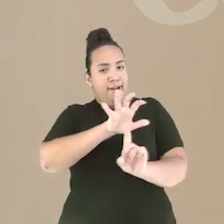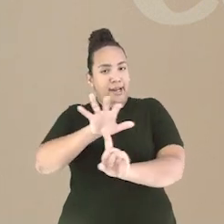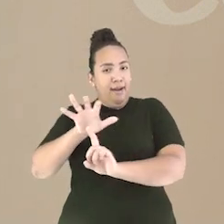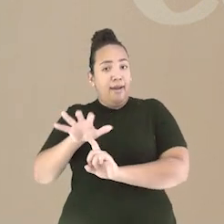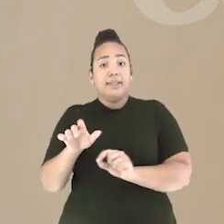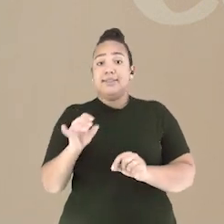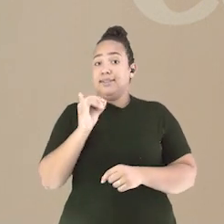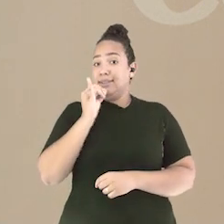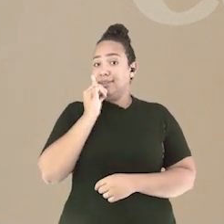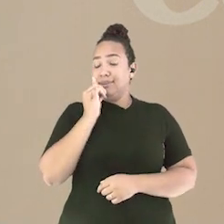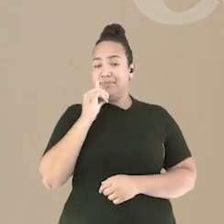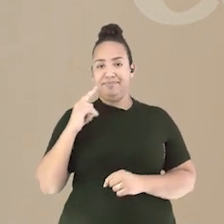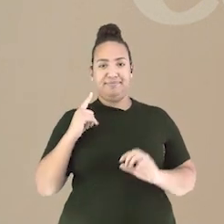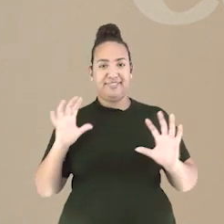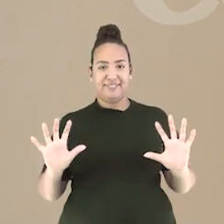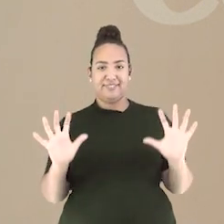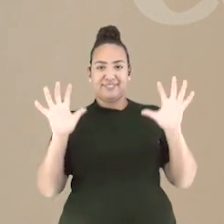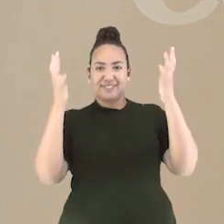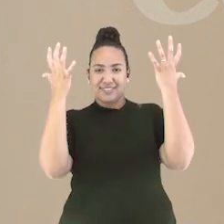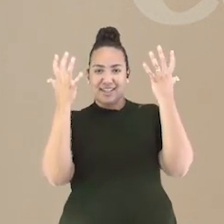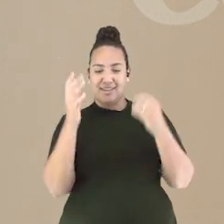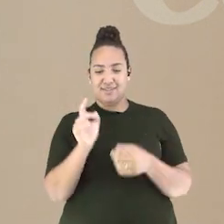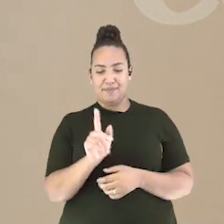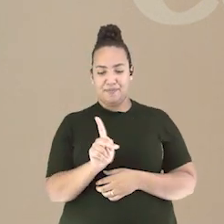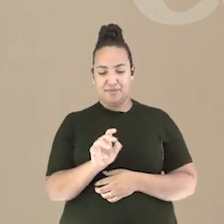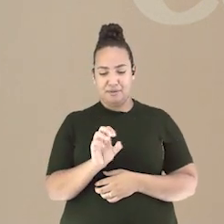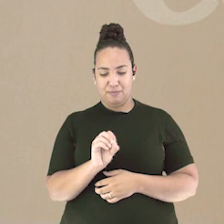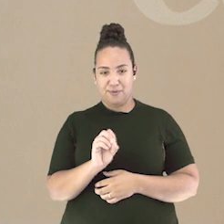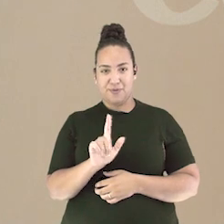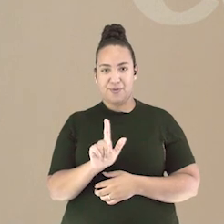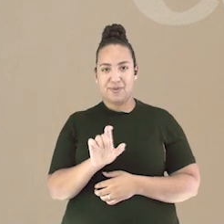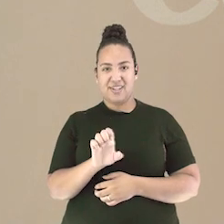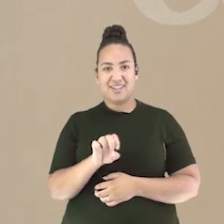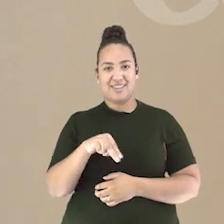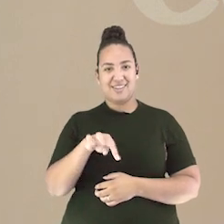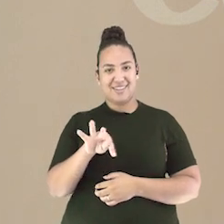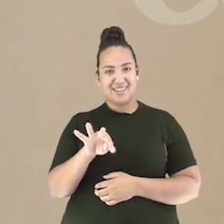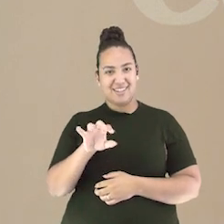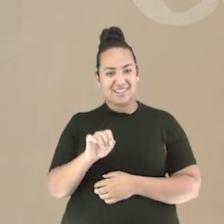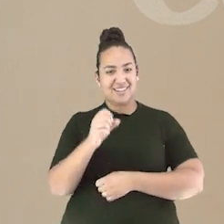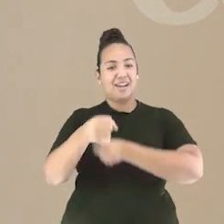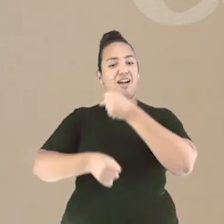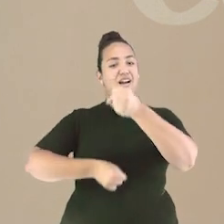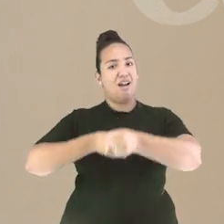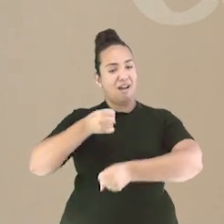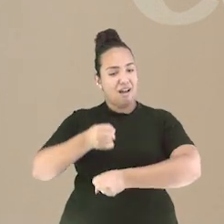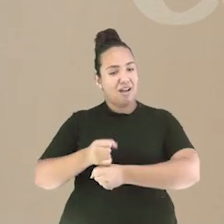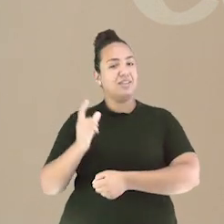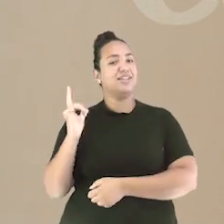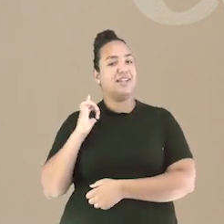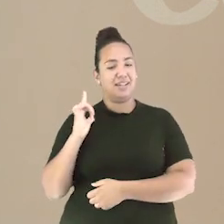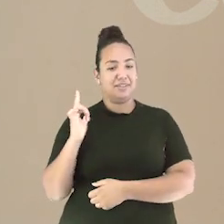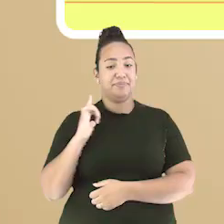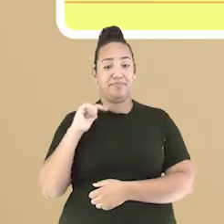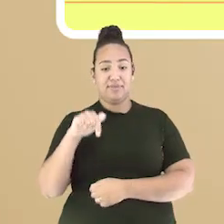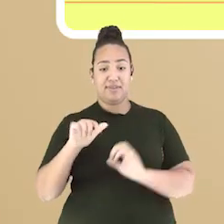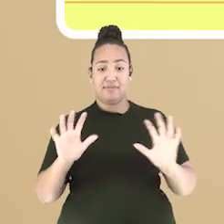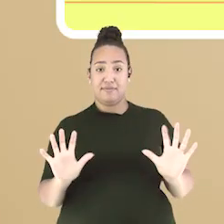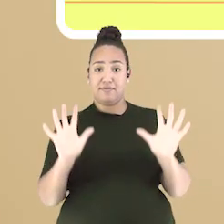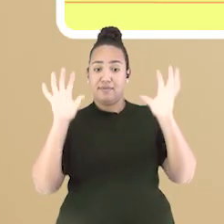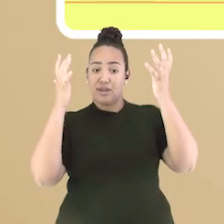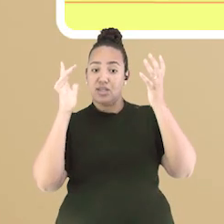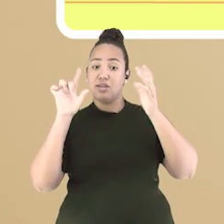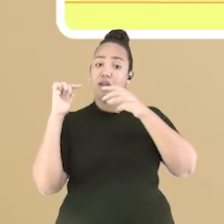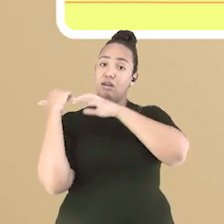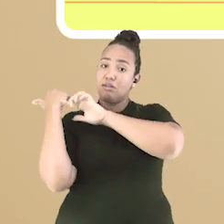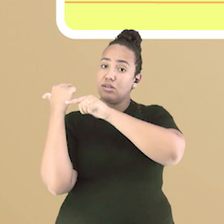capixaba. Um exemplo disso é a famosa festa da polenta, que acontece todos os anos em Venda Nova do Imigrante.